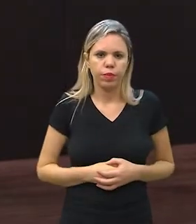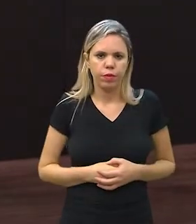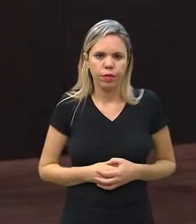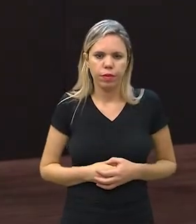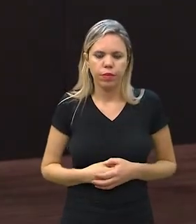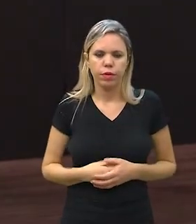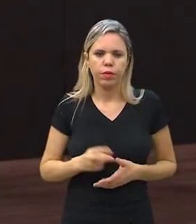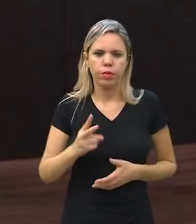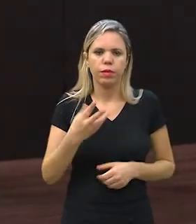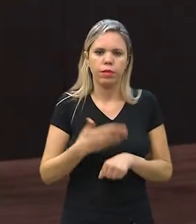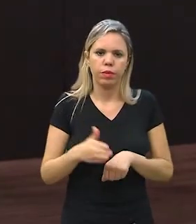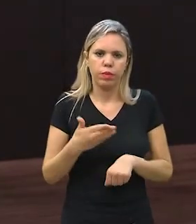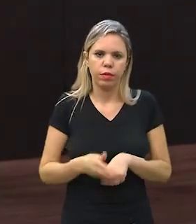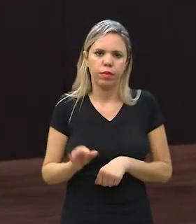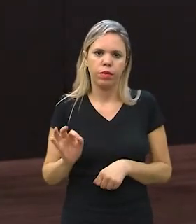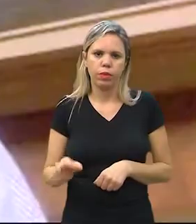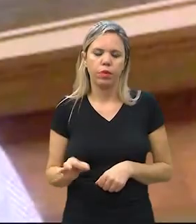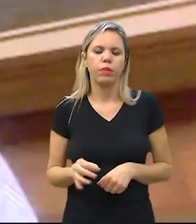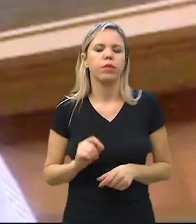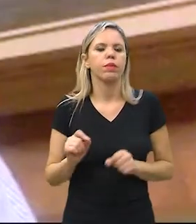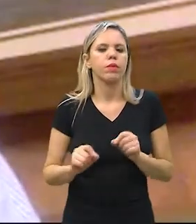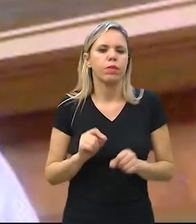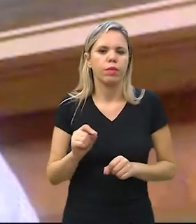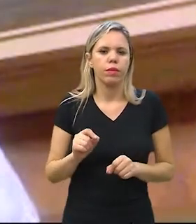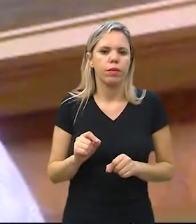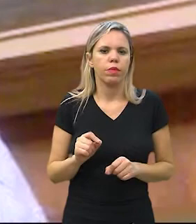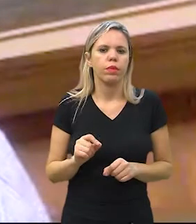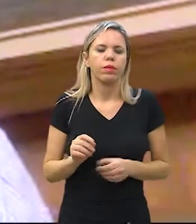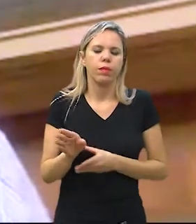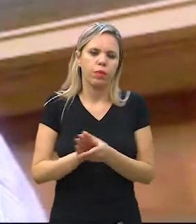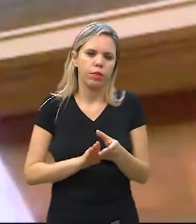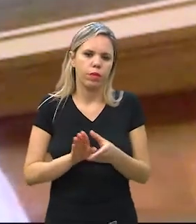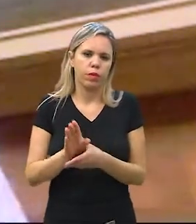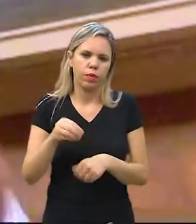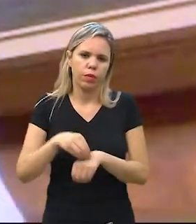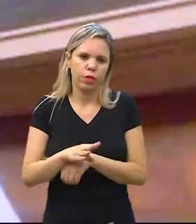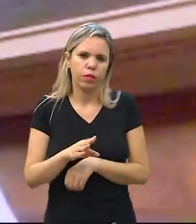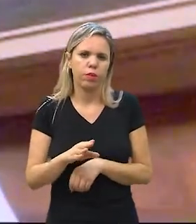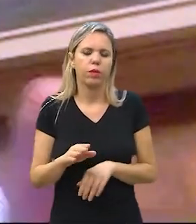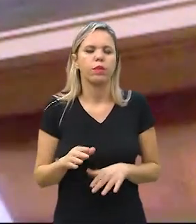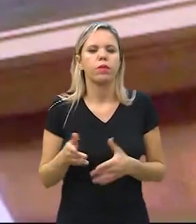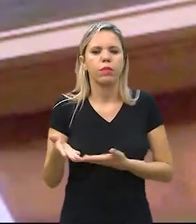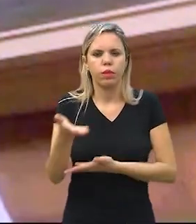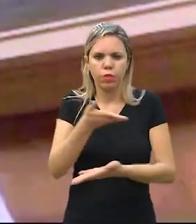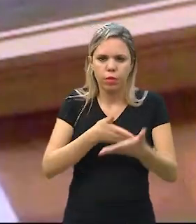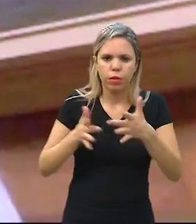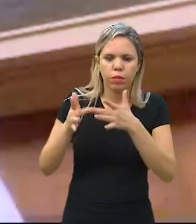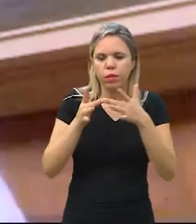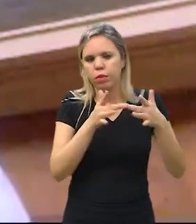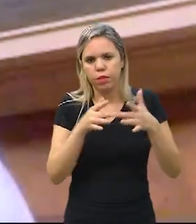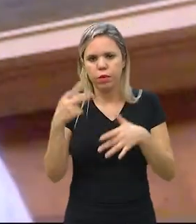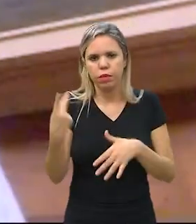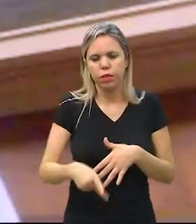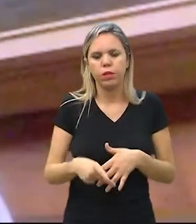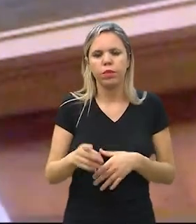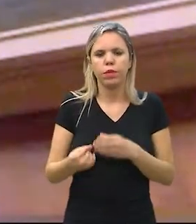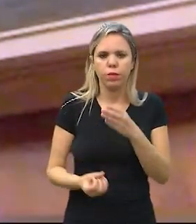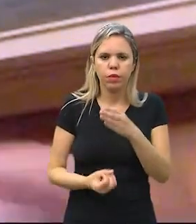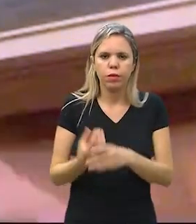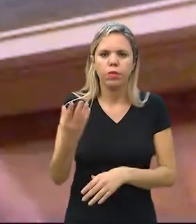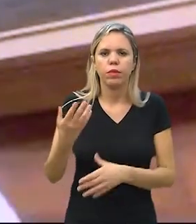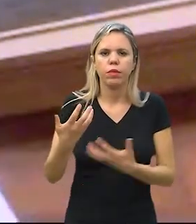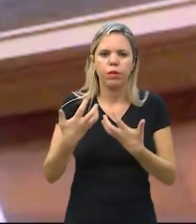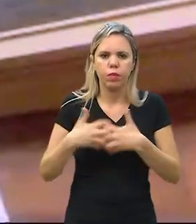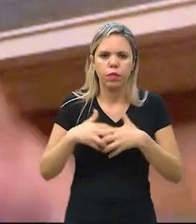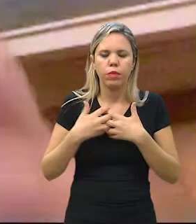isso, estão treinados para te recomendar para a rede de relacionamento deles. Então, isso cria